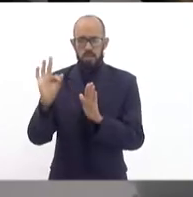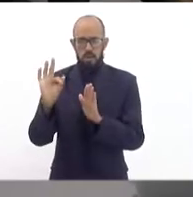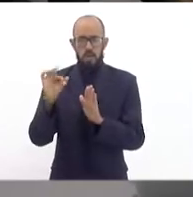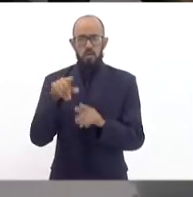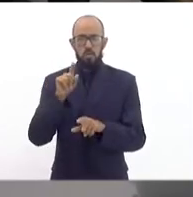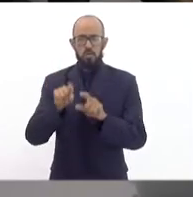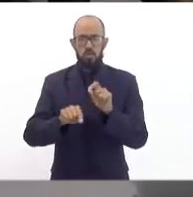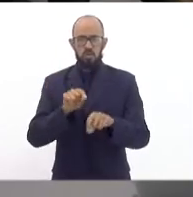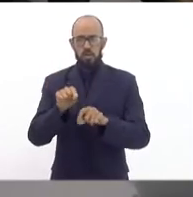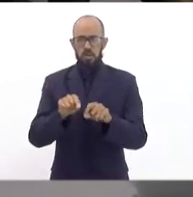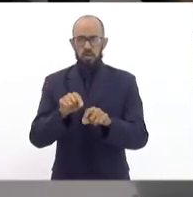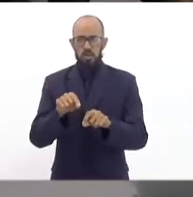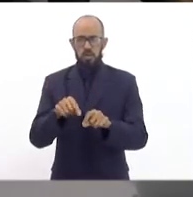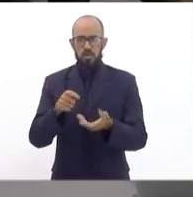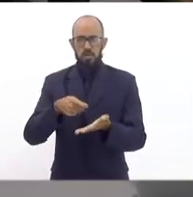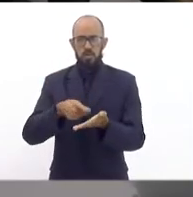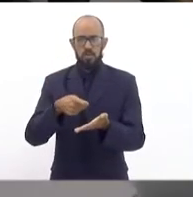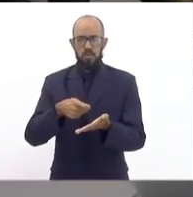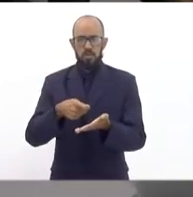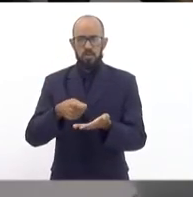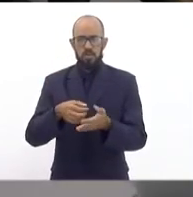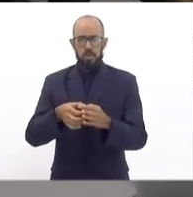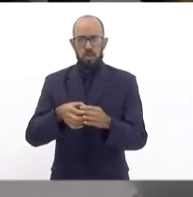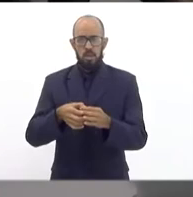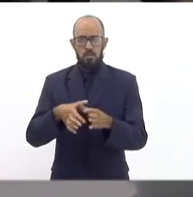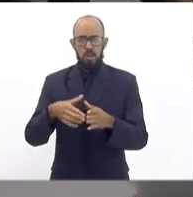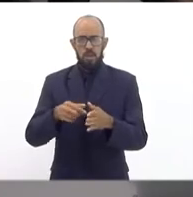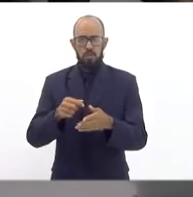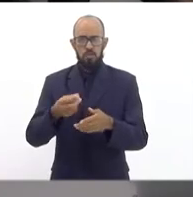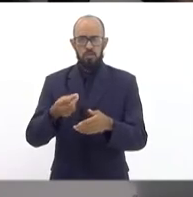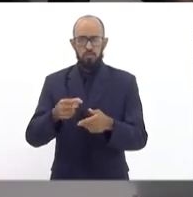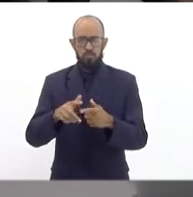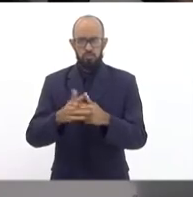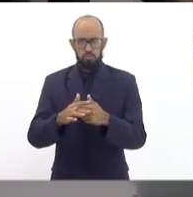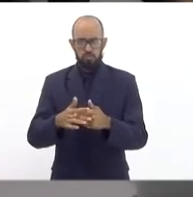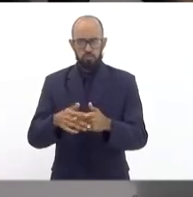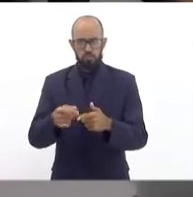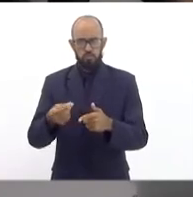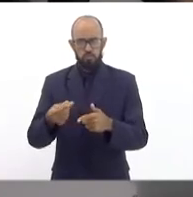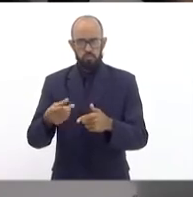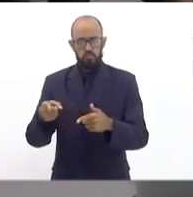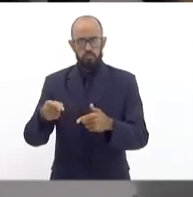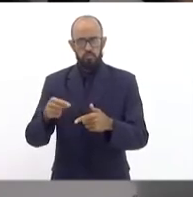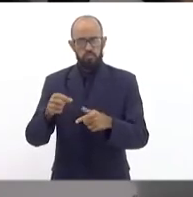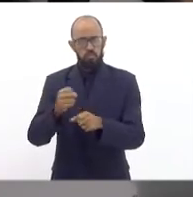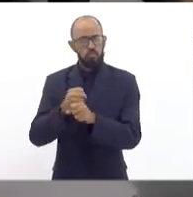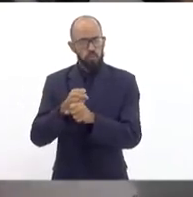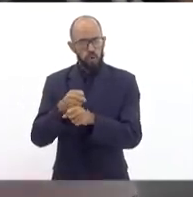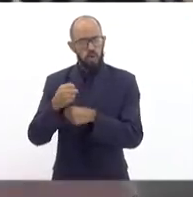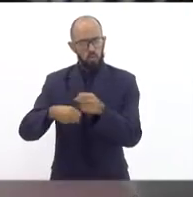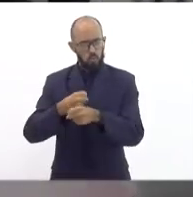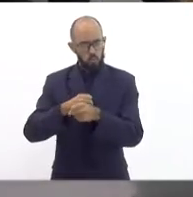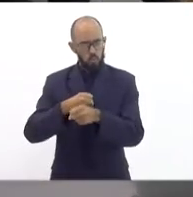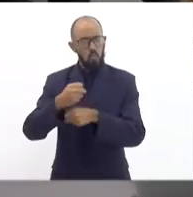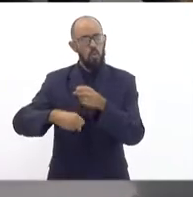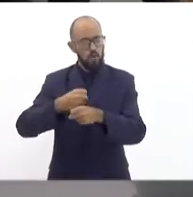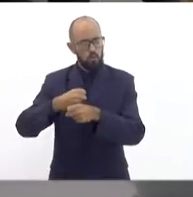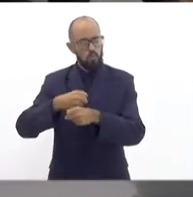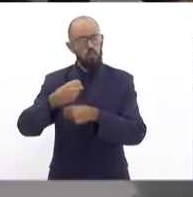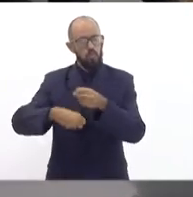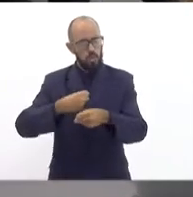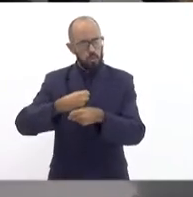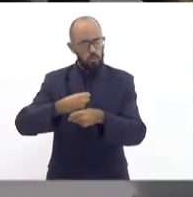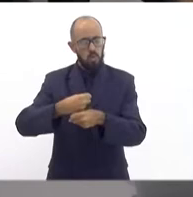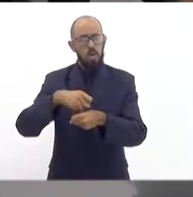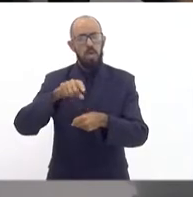que determina os reajustes anuais. Ele é um reajuste que ele tem um objetivo